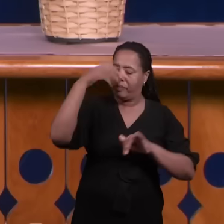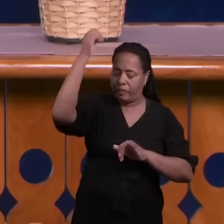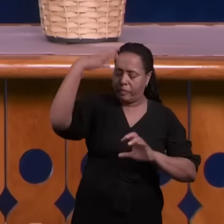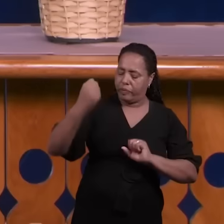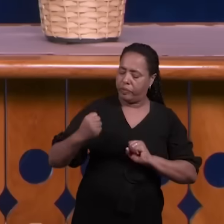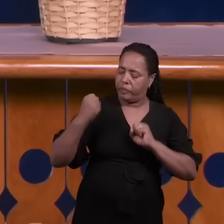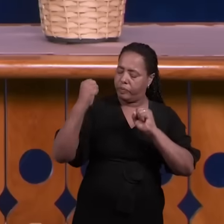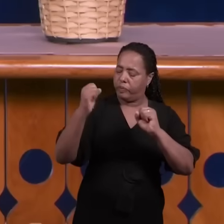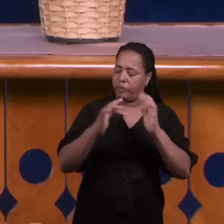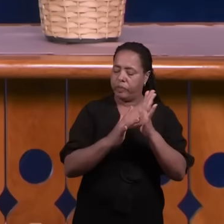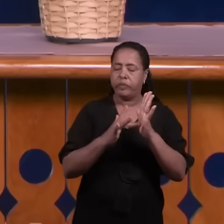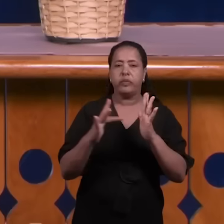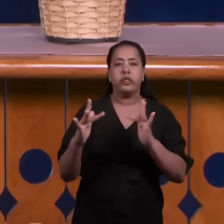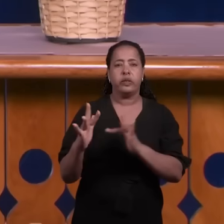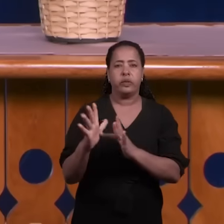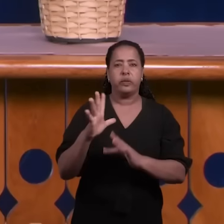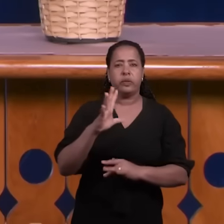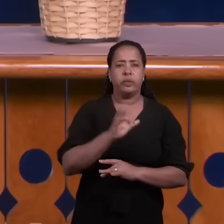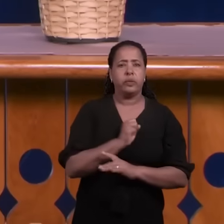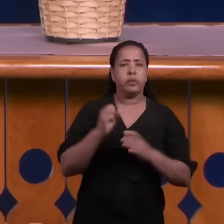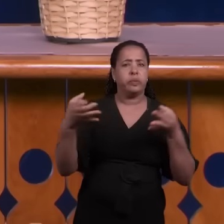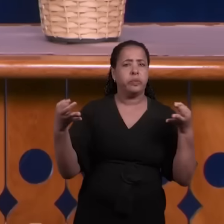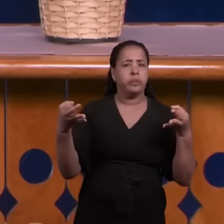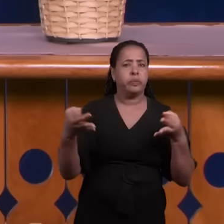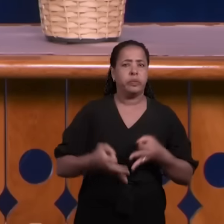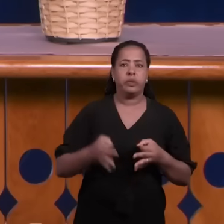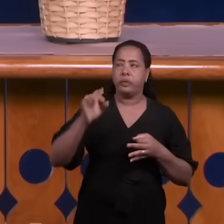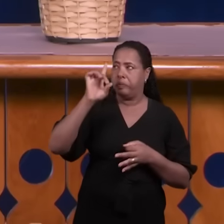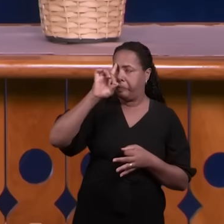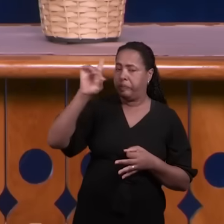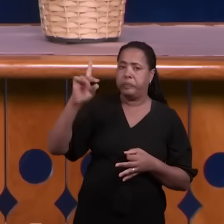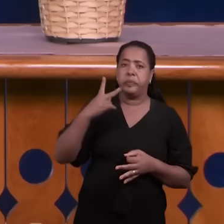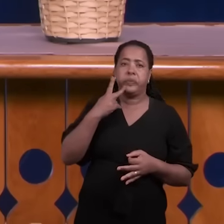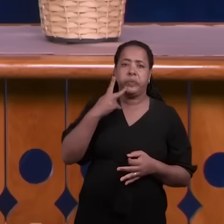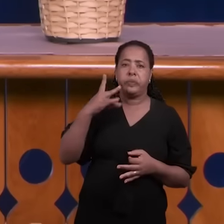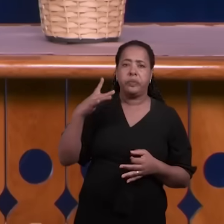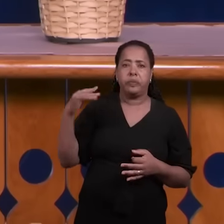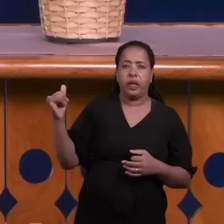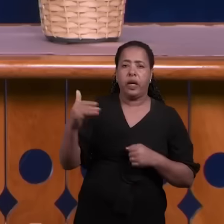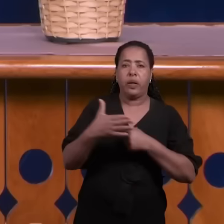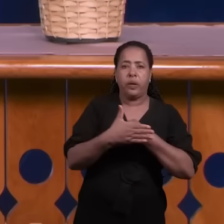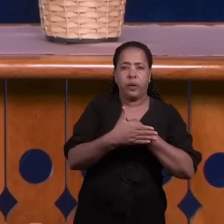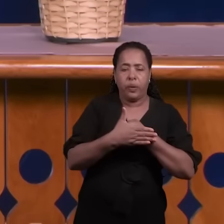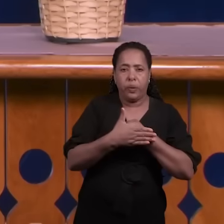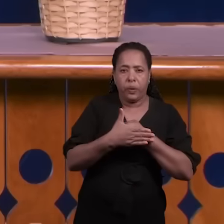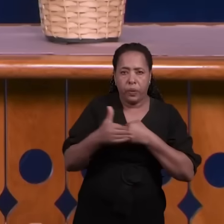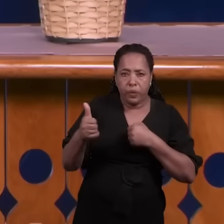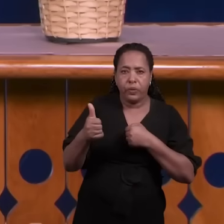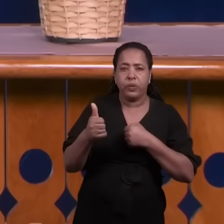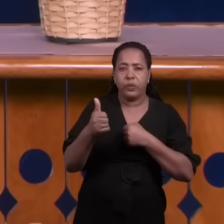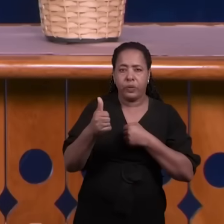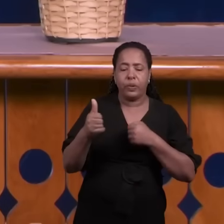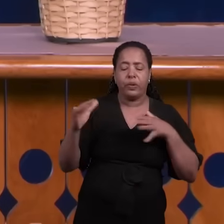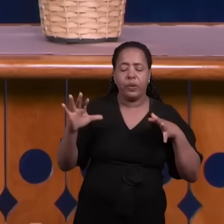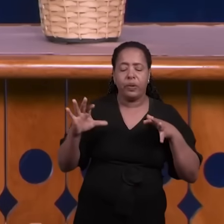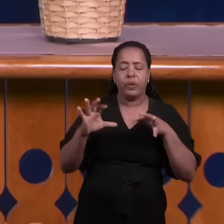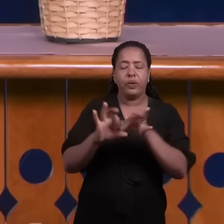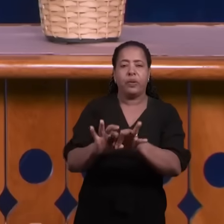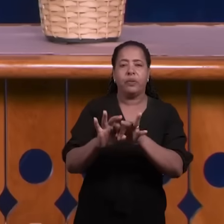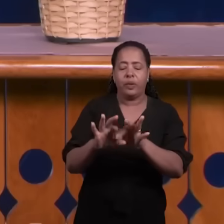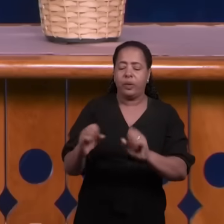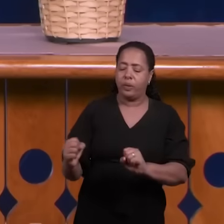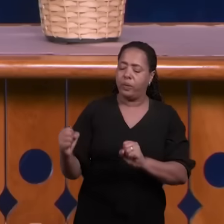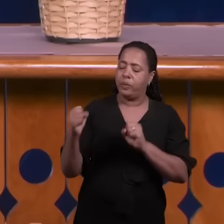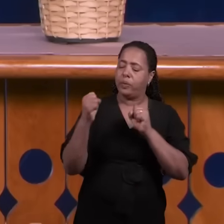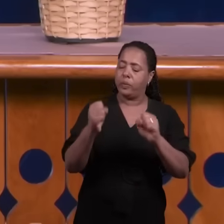que a graça redentora do Senhor Jesus, o amor sublime do Deus Pai, as consolações,